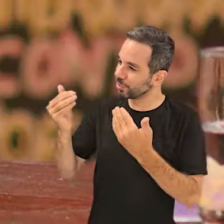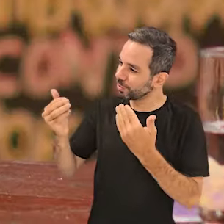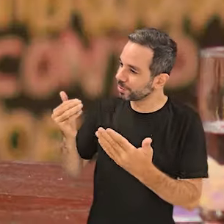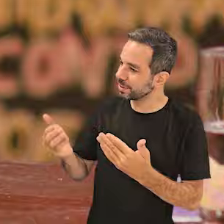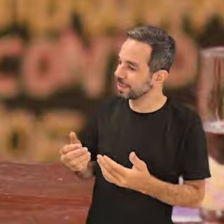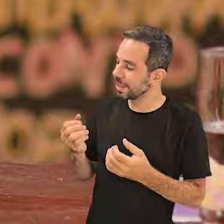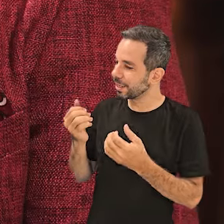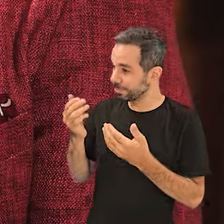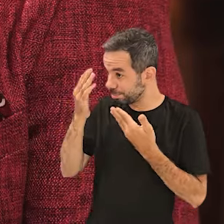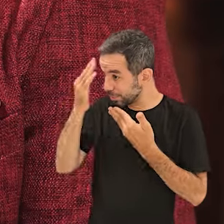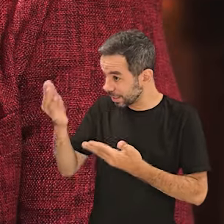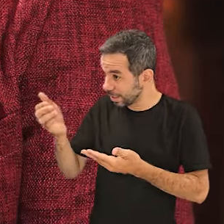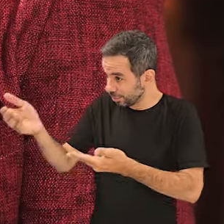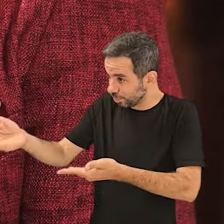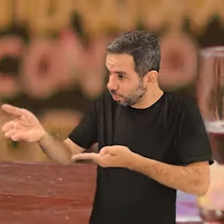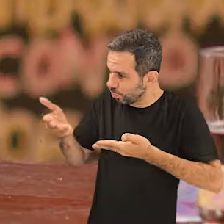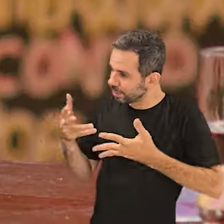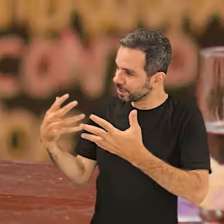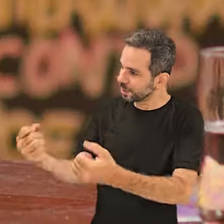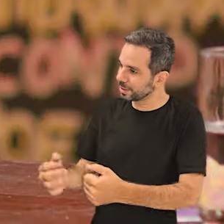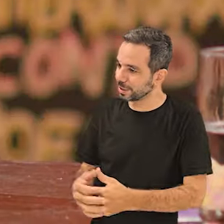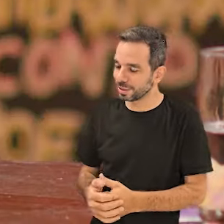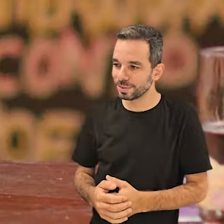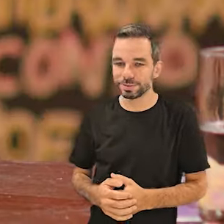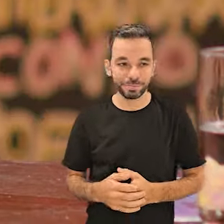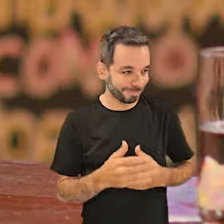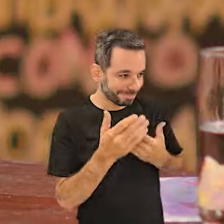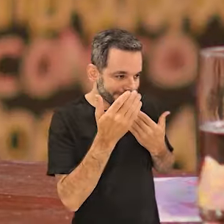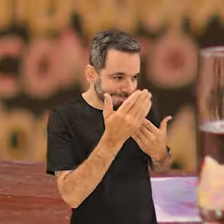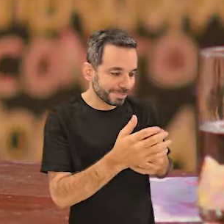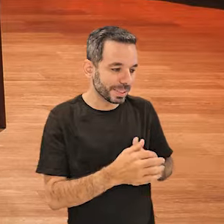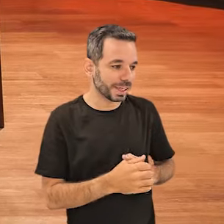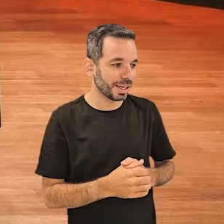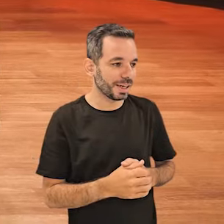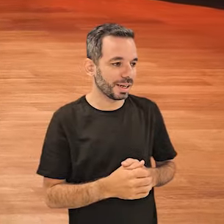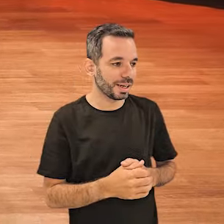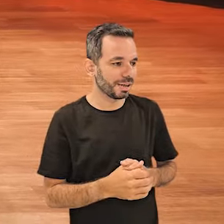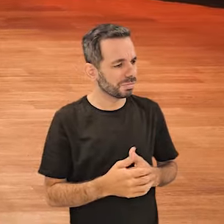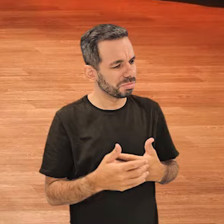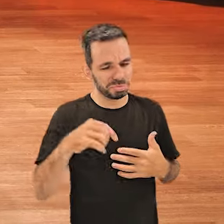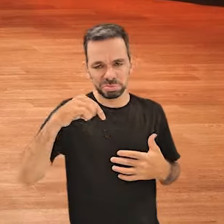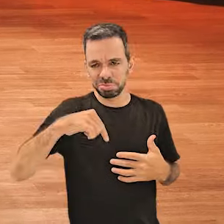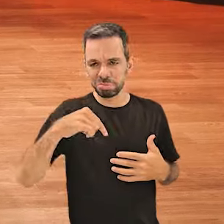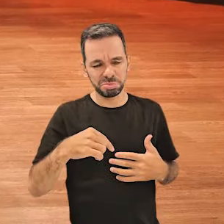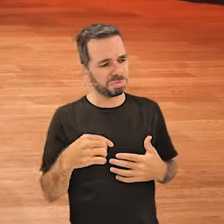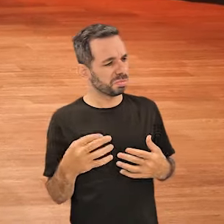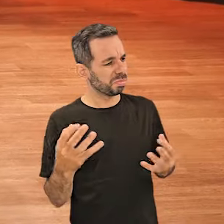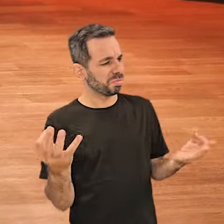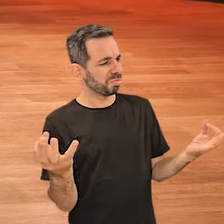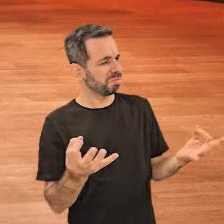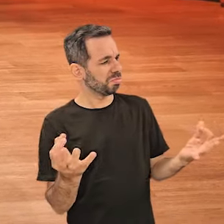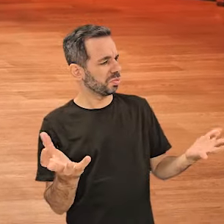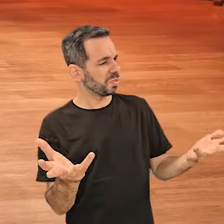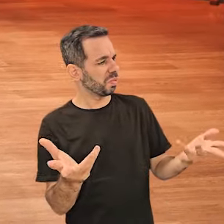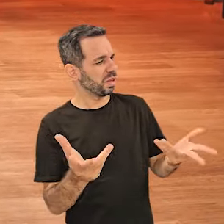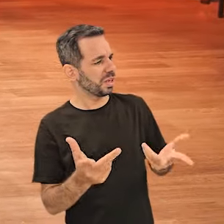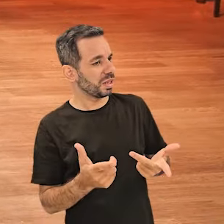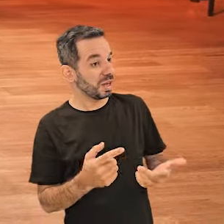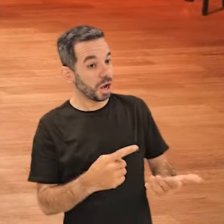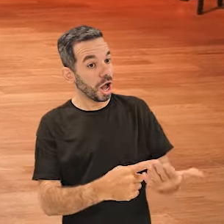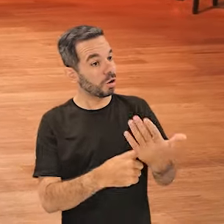por aceitar o nosso convite. Obrigado. Seja muito bem-vindo ao Palavra Literária. Que bom. Excelente produção,